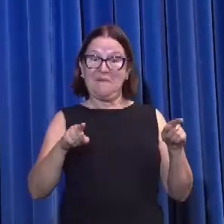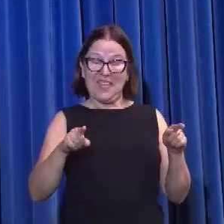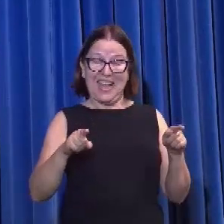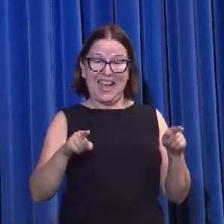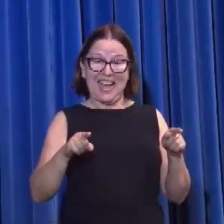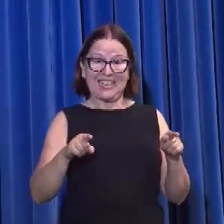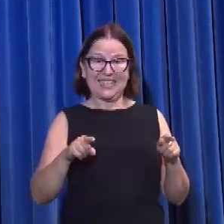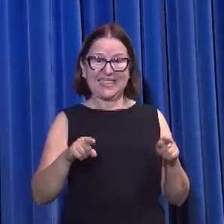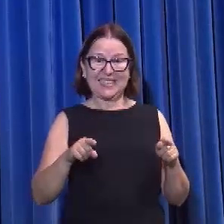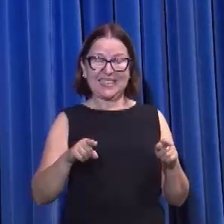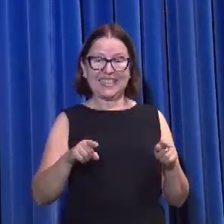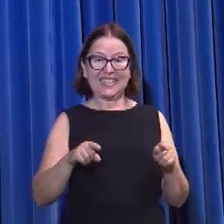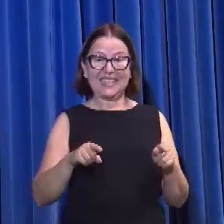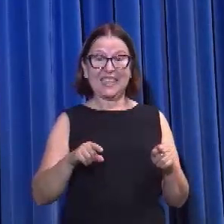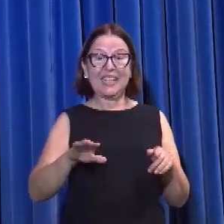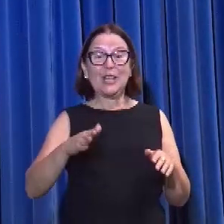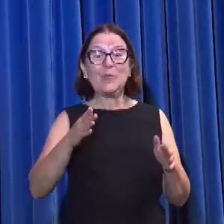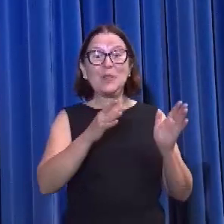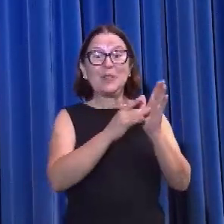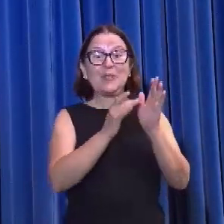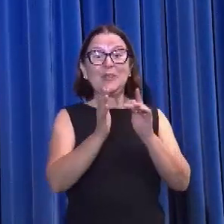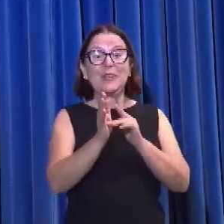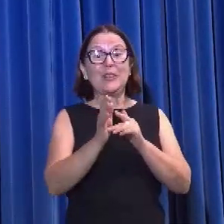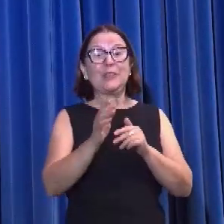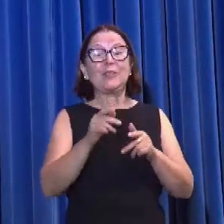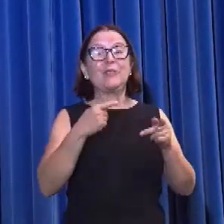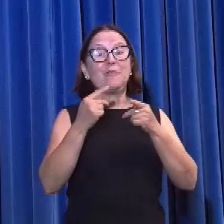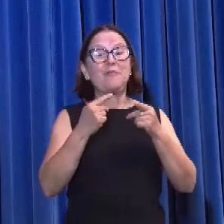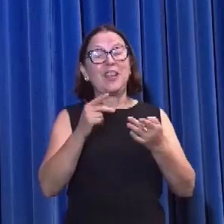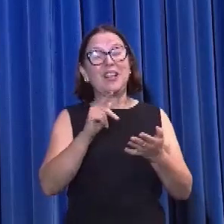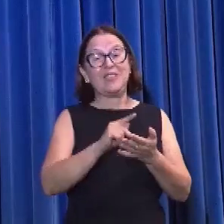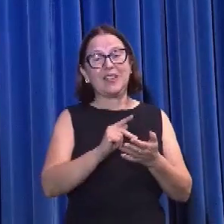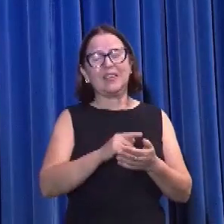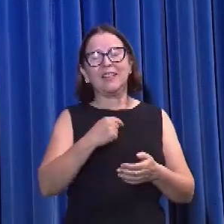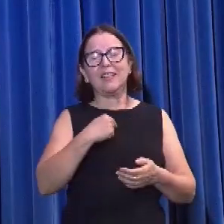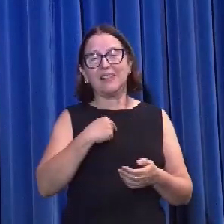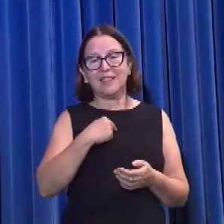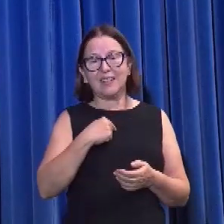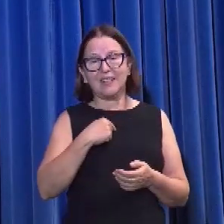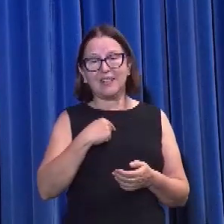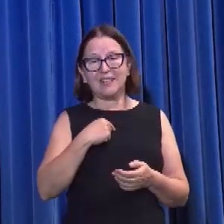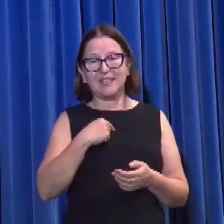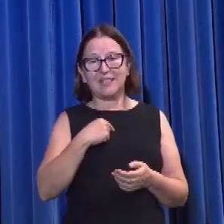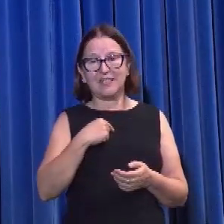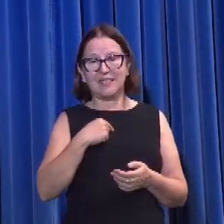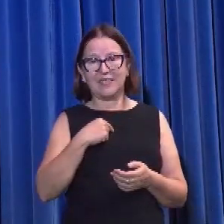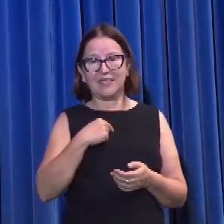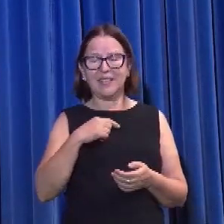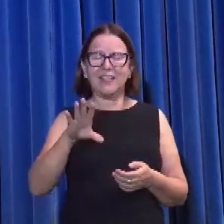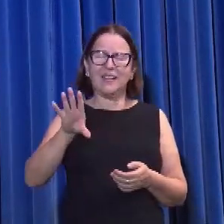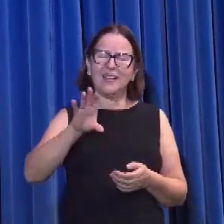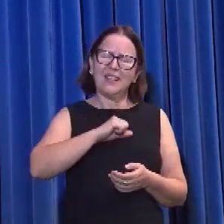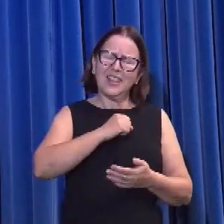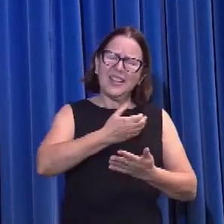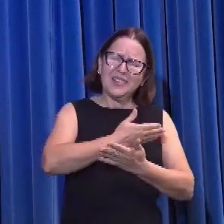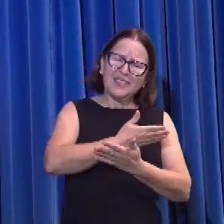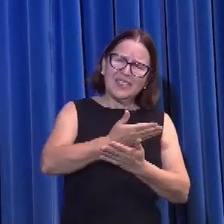aqui, quando Ele estava dizendo aos seus discípulos, eu vos amo.